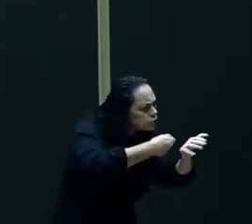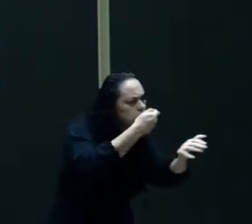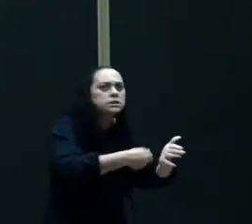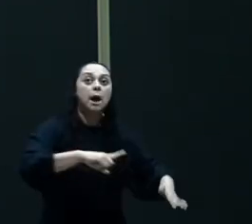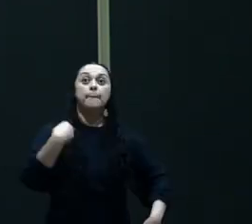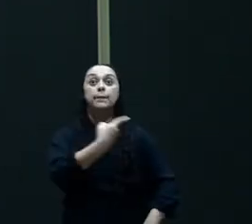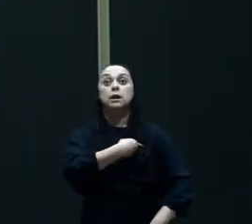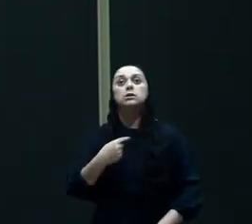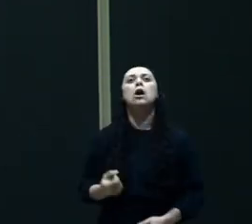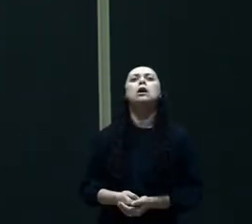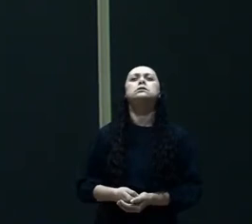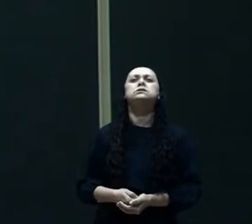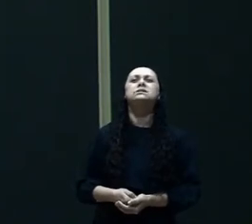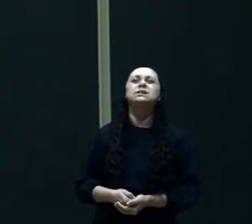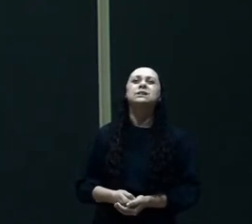nós